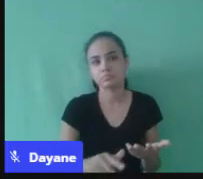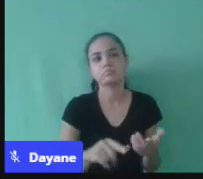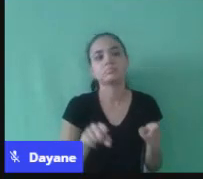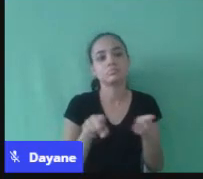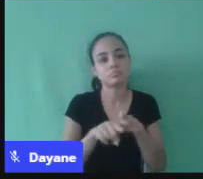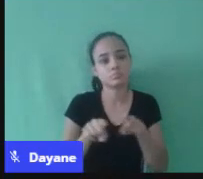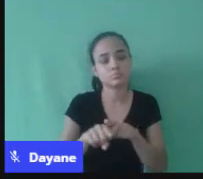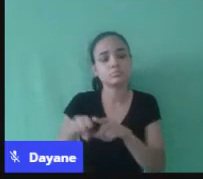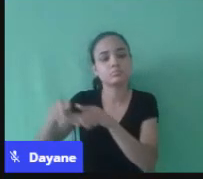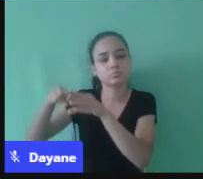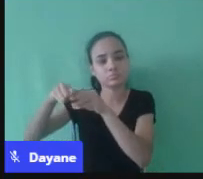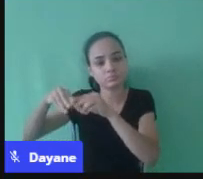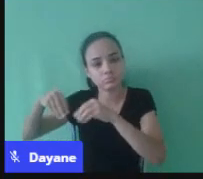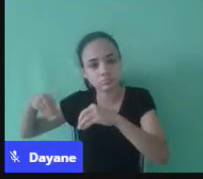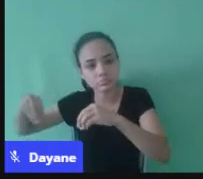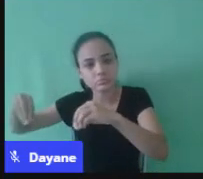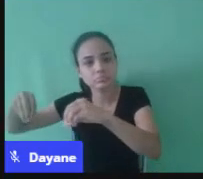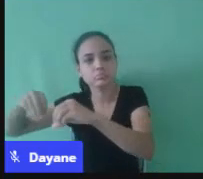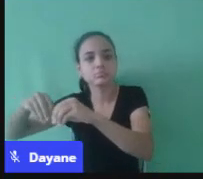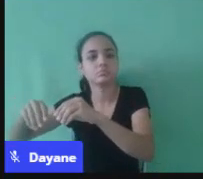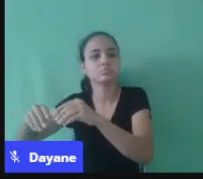diretamente do aquífero Guarani.